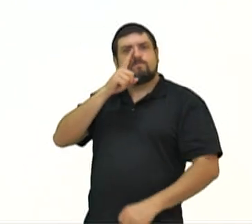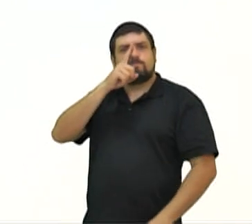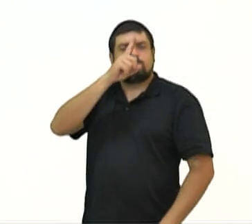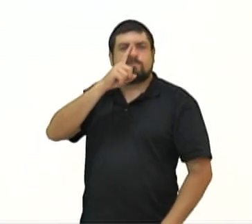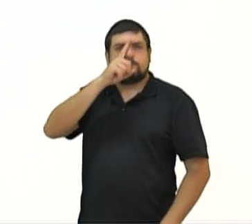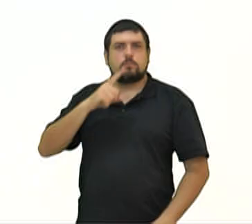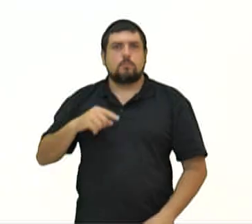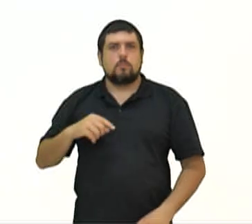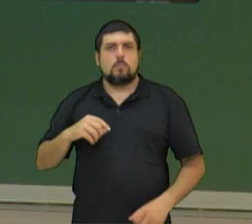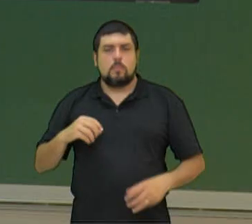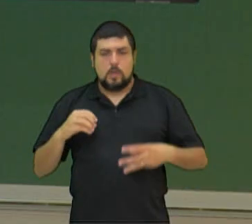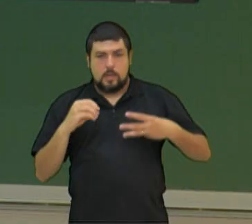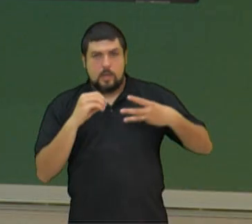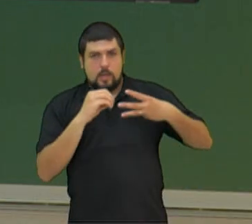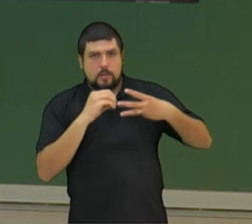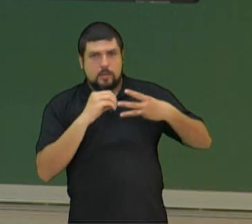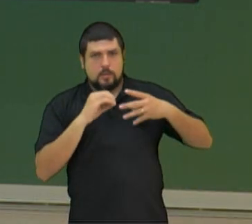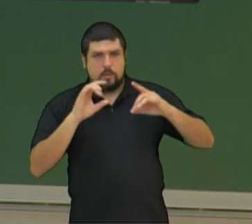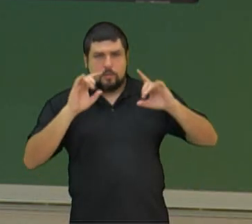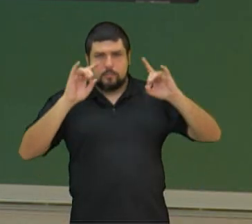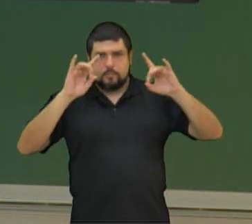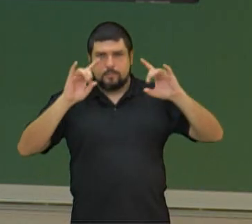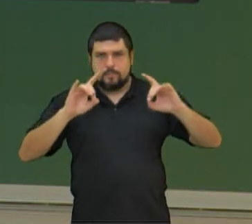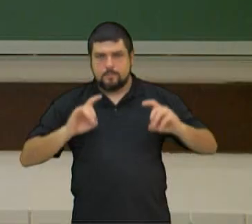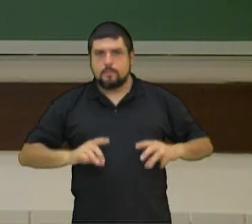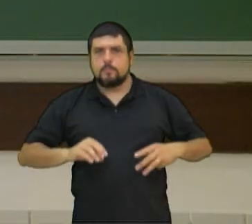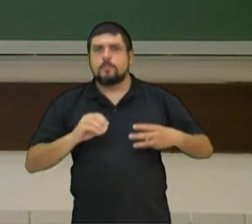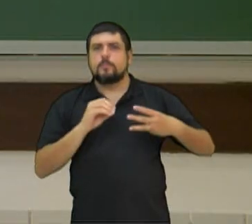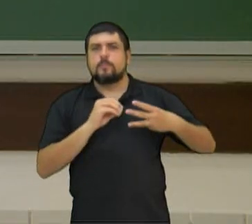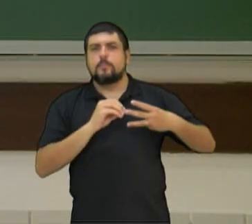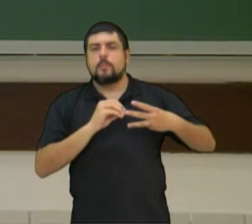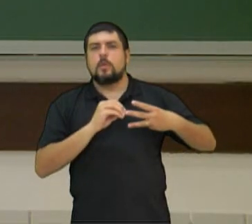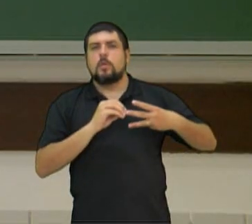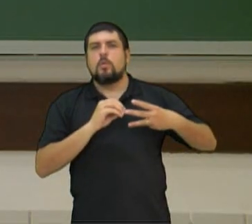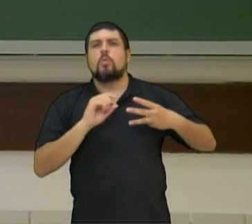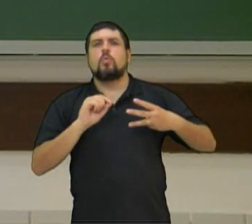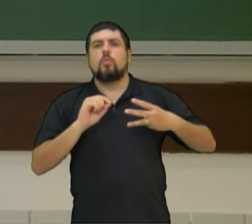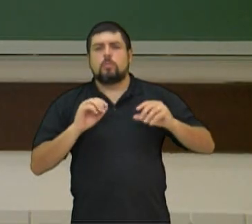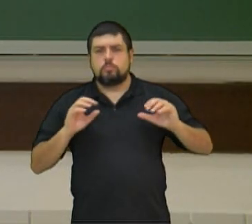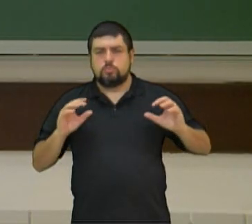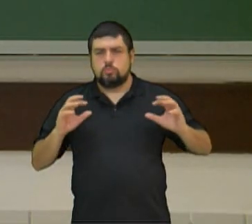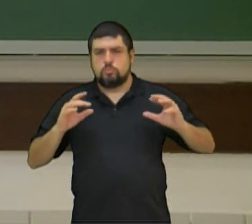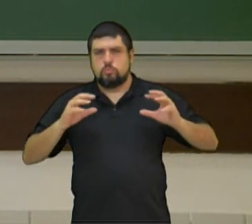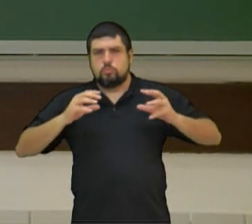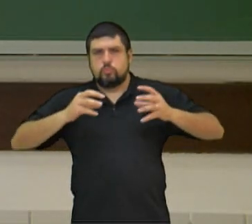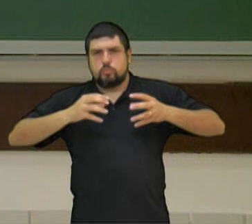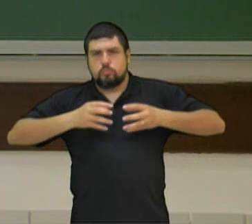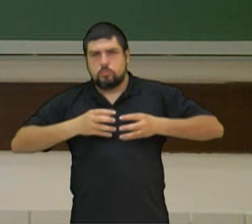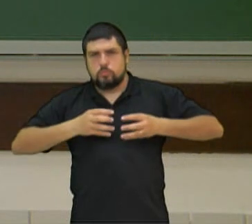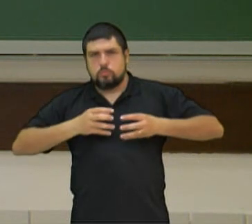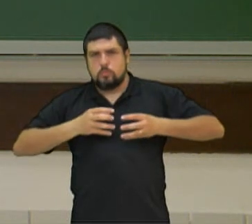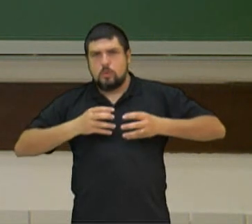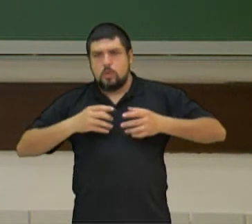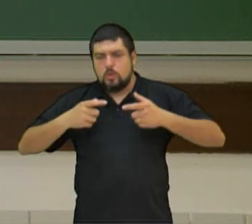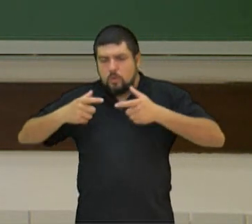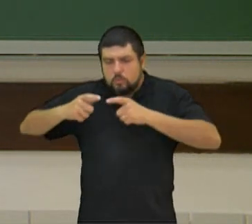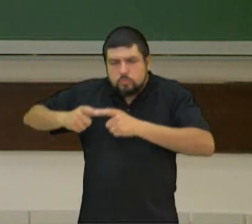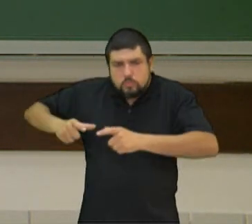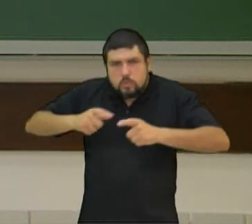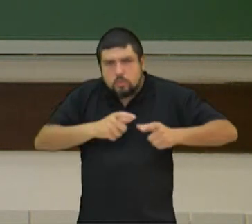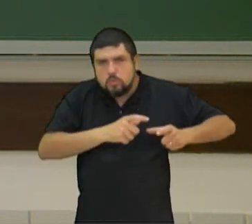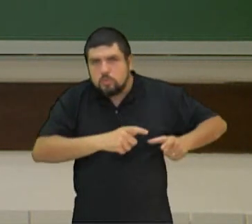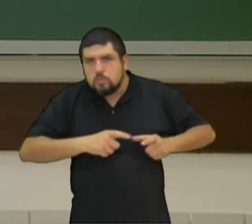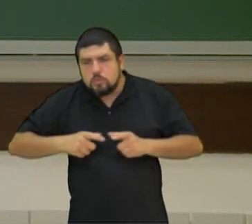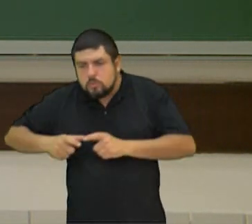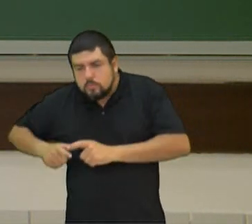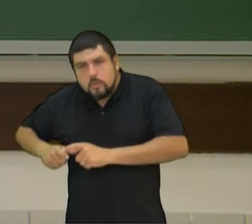essas células especiais, os glóbulos brancos, são mobilizados, vão até o local onde se encontra